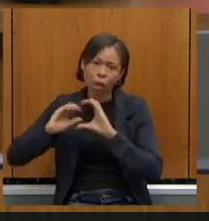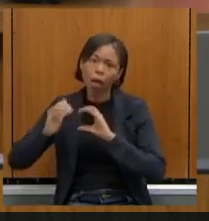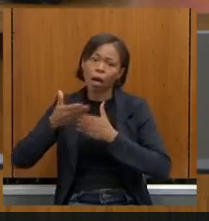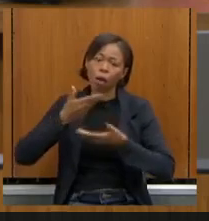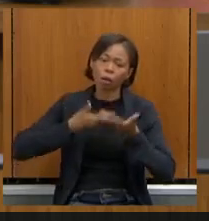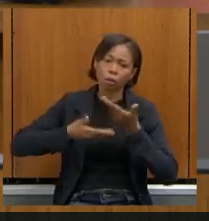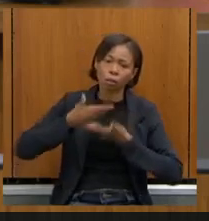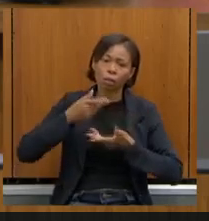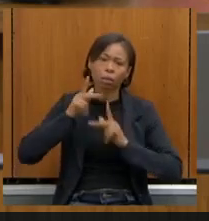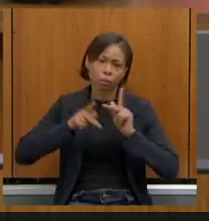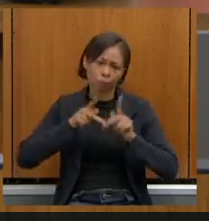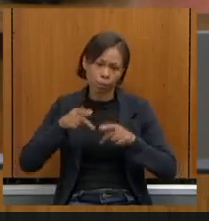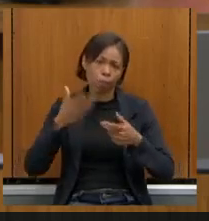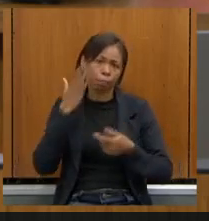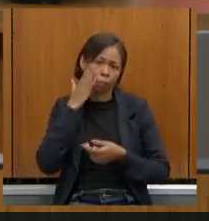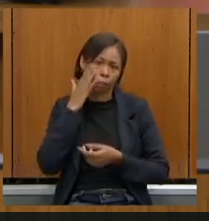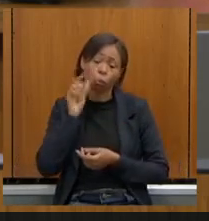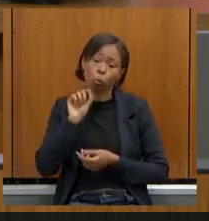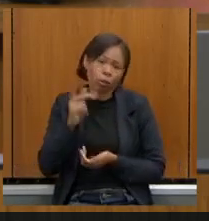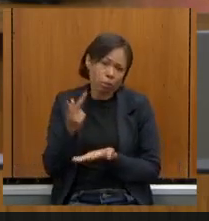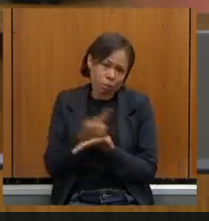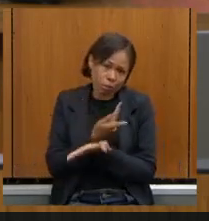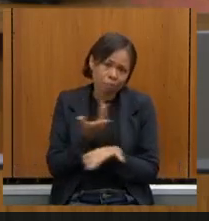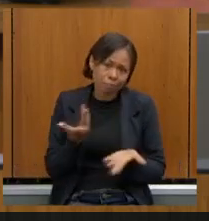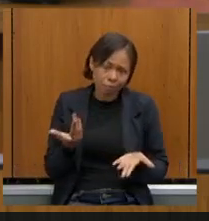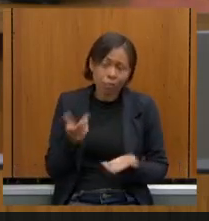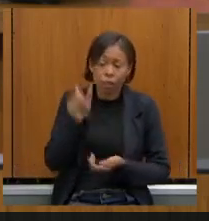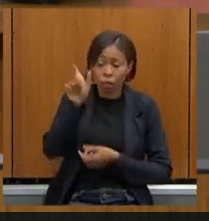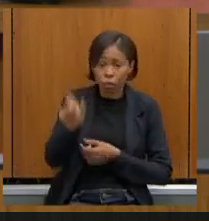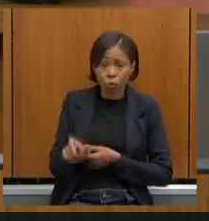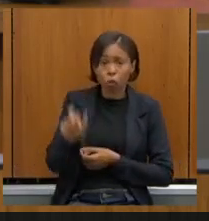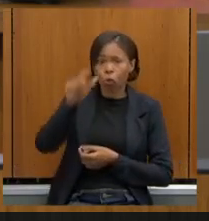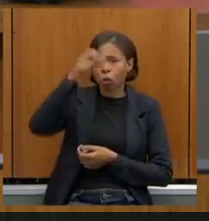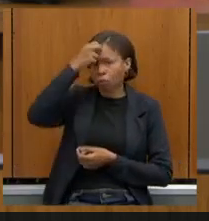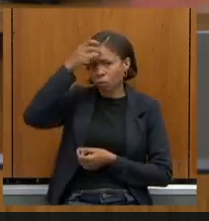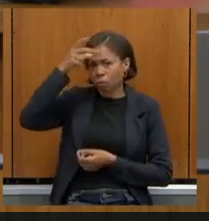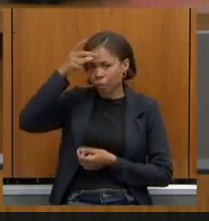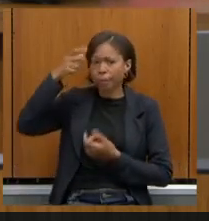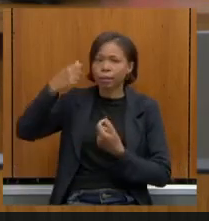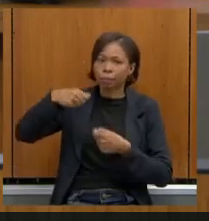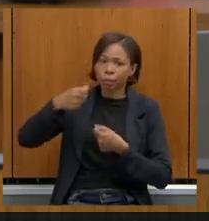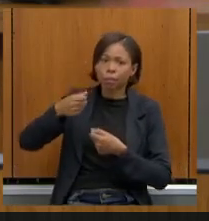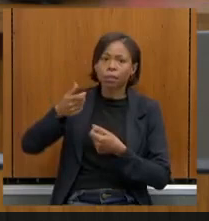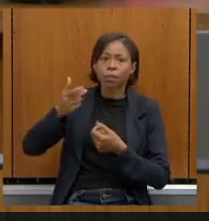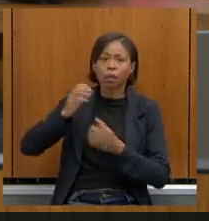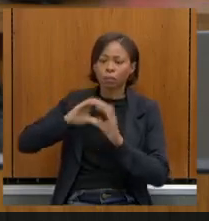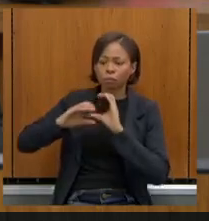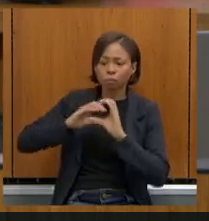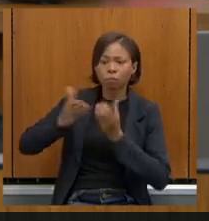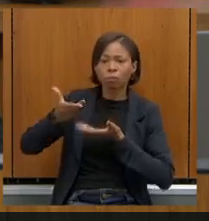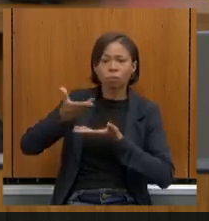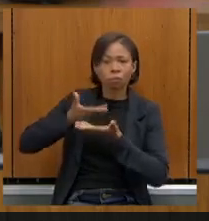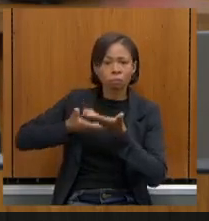E os prefeitos têm que ouvir, não só os prefeitos. Então, eu realmente gosto